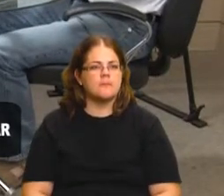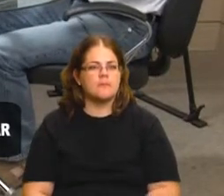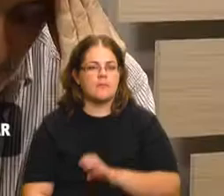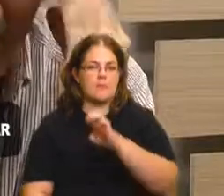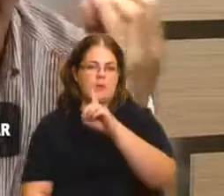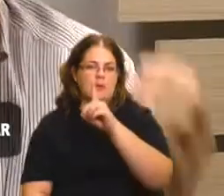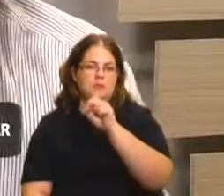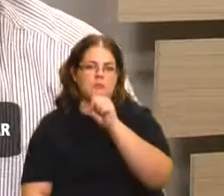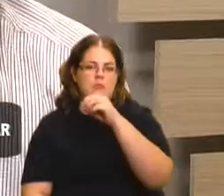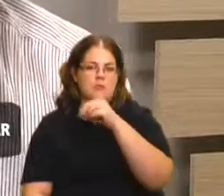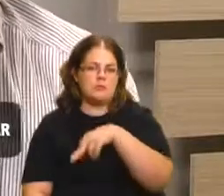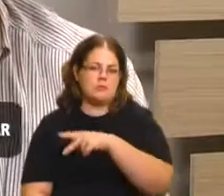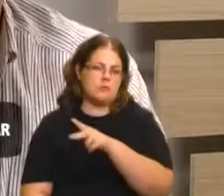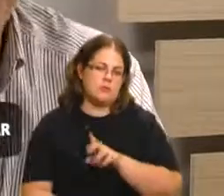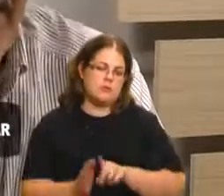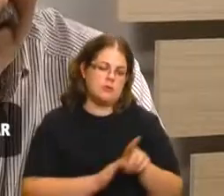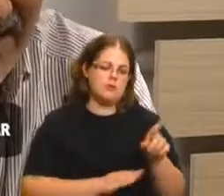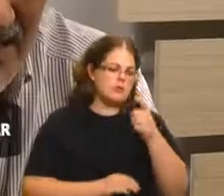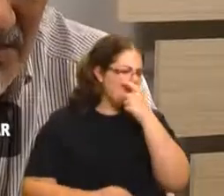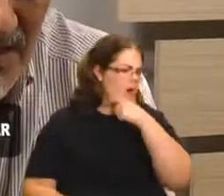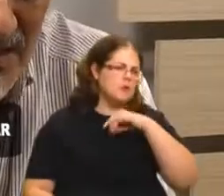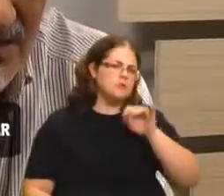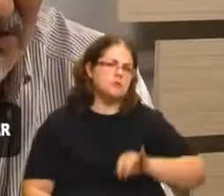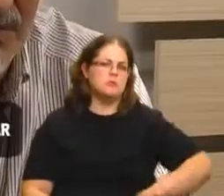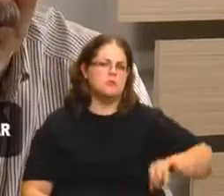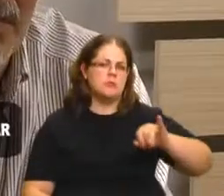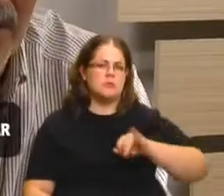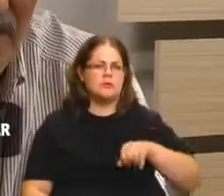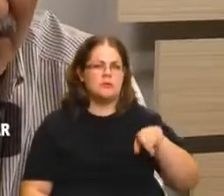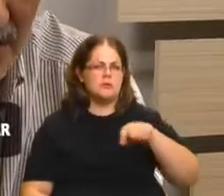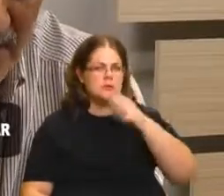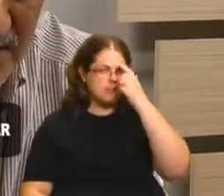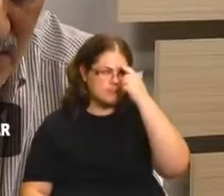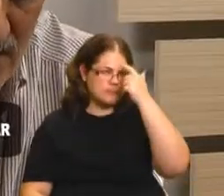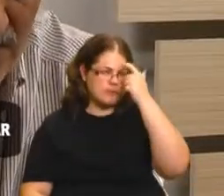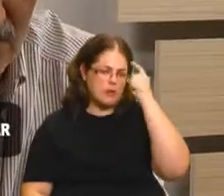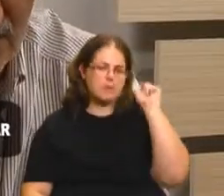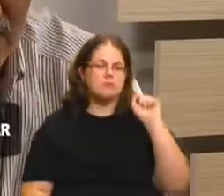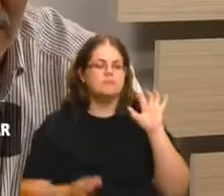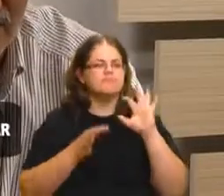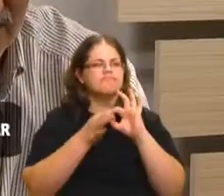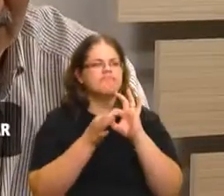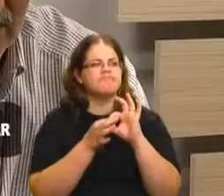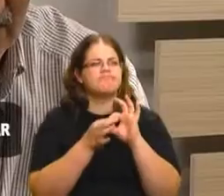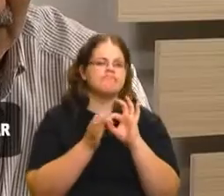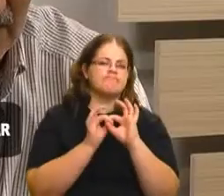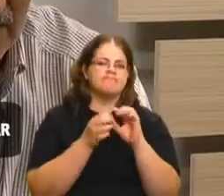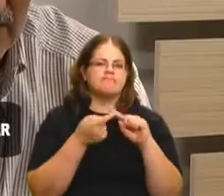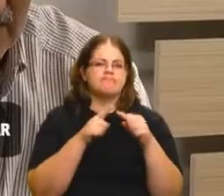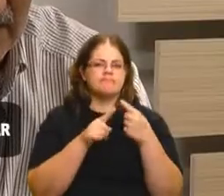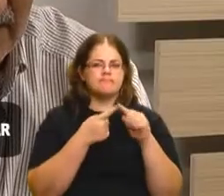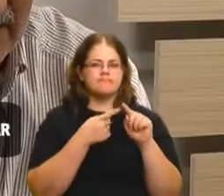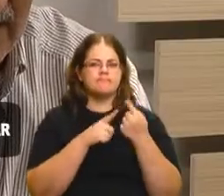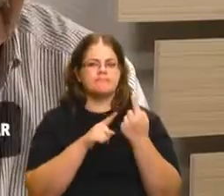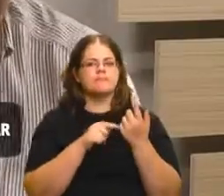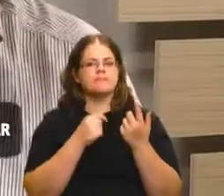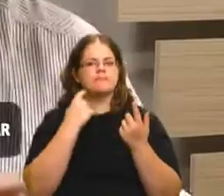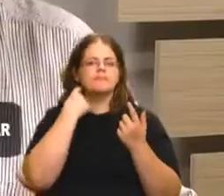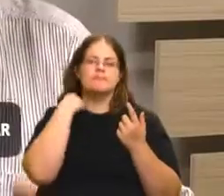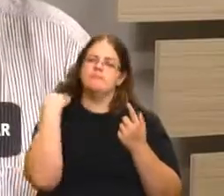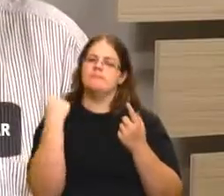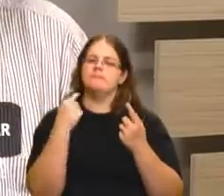do Edson, eu acho que ela é determinante para a gente fazer um raciocínio. Tá?